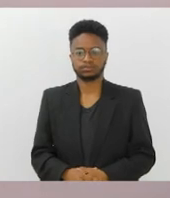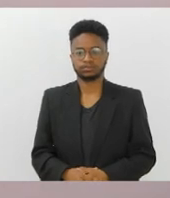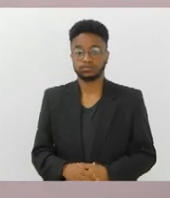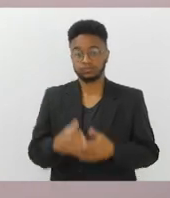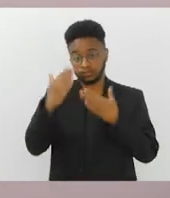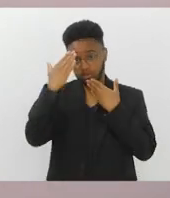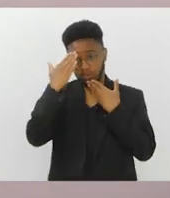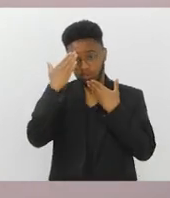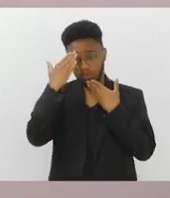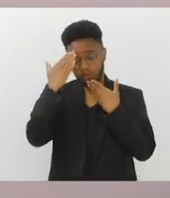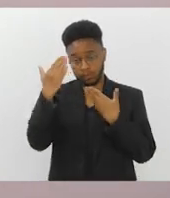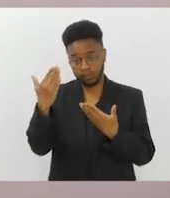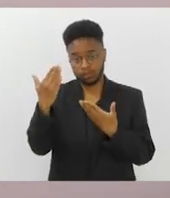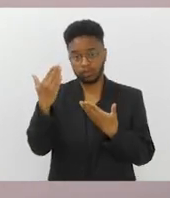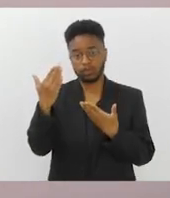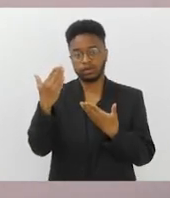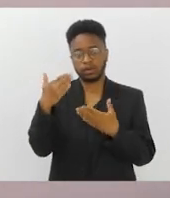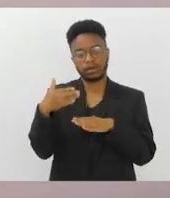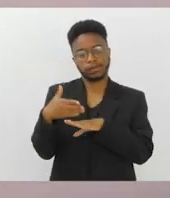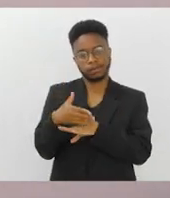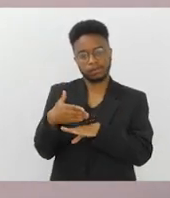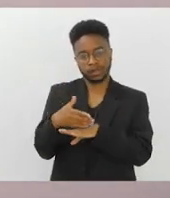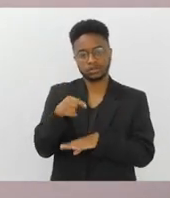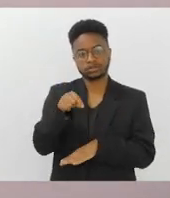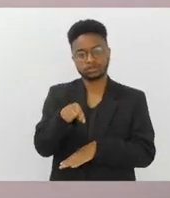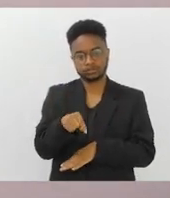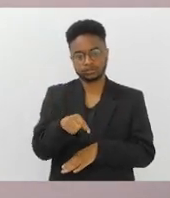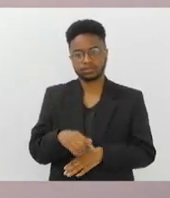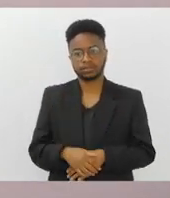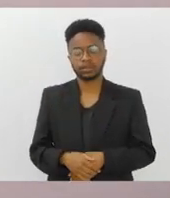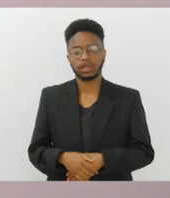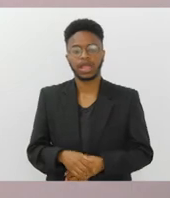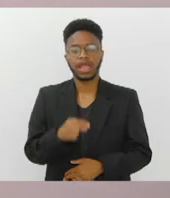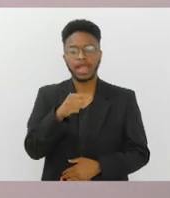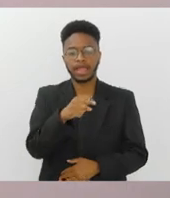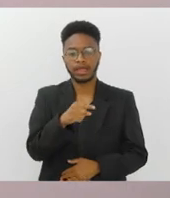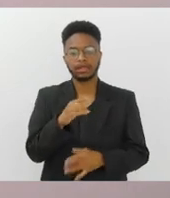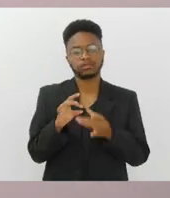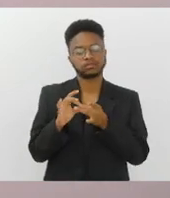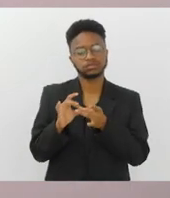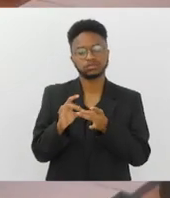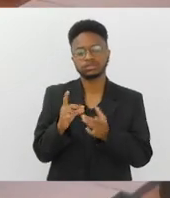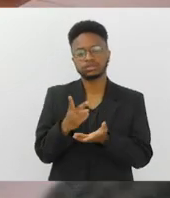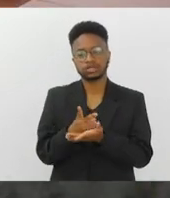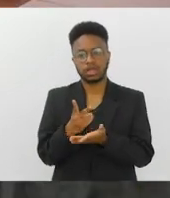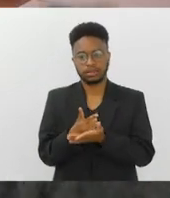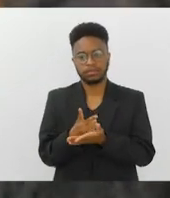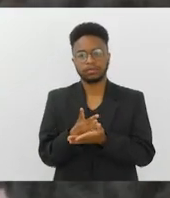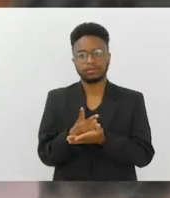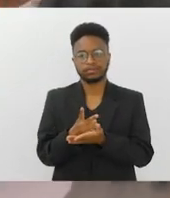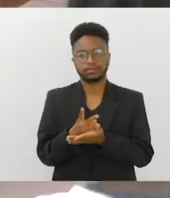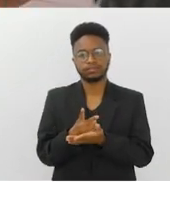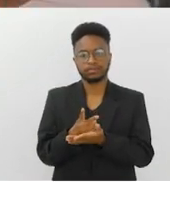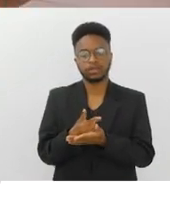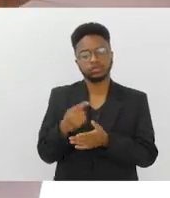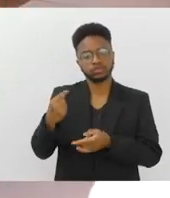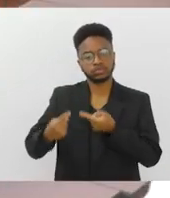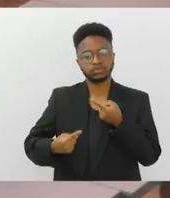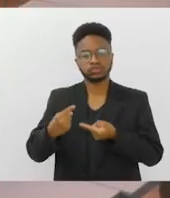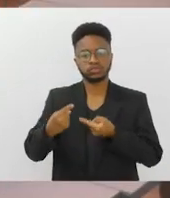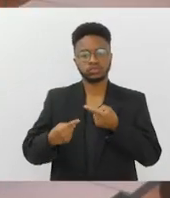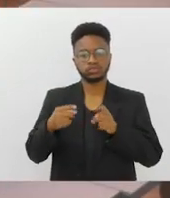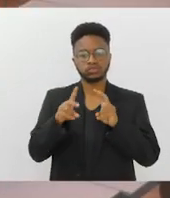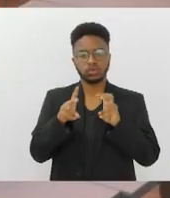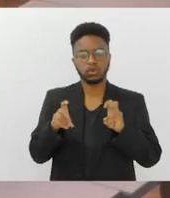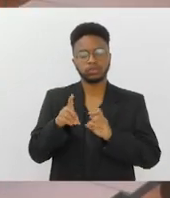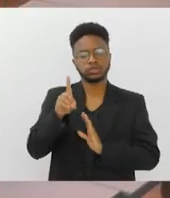Thaís, pela sua participação. A Thaís tem sido uma companheira incansável no debate do direito